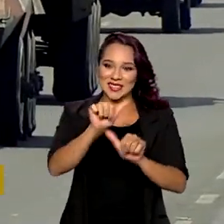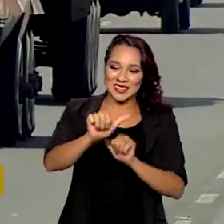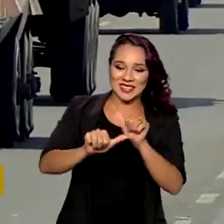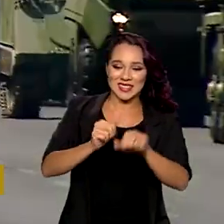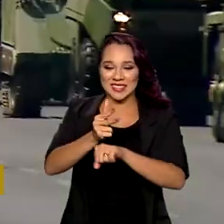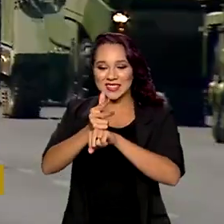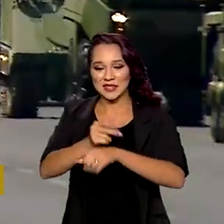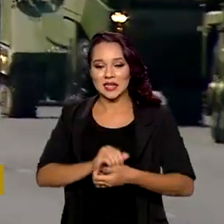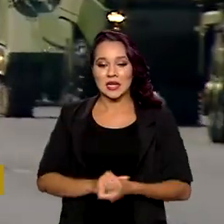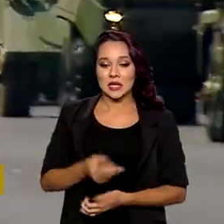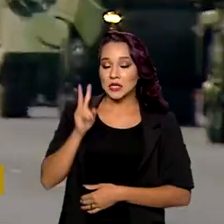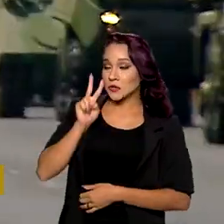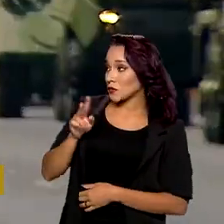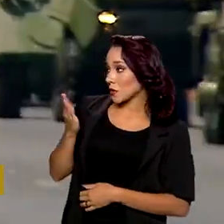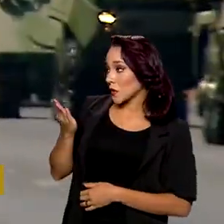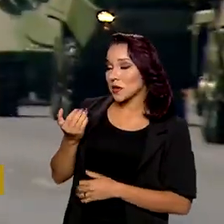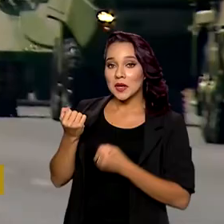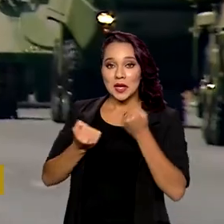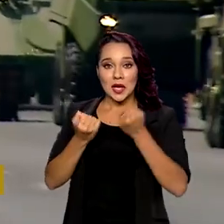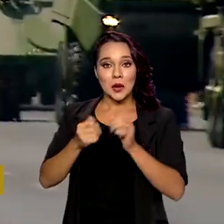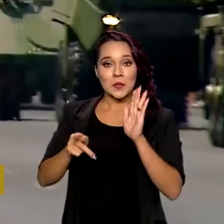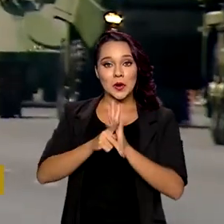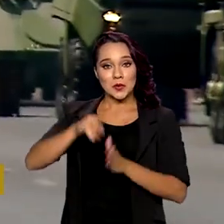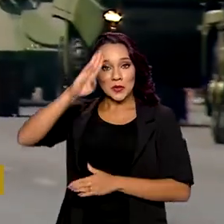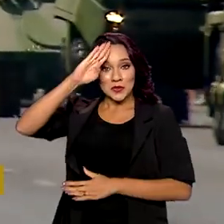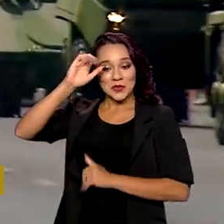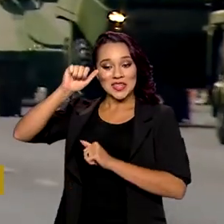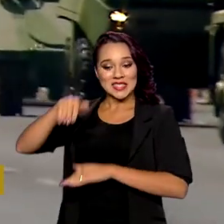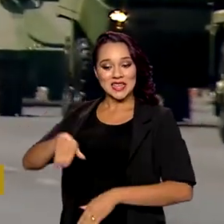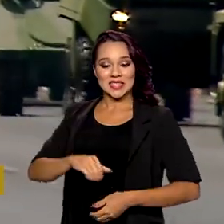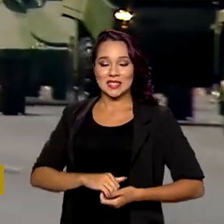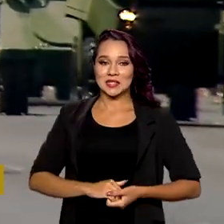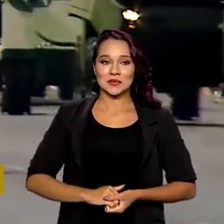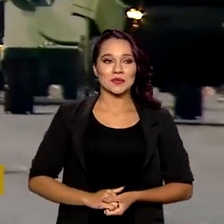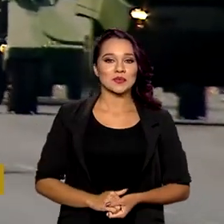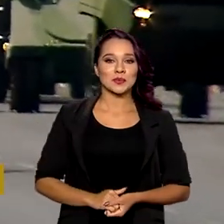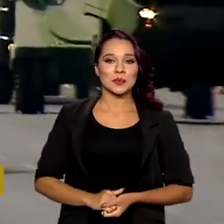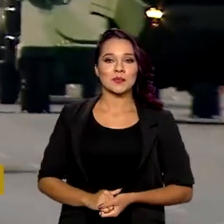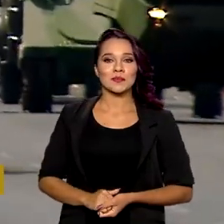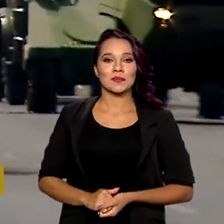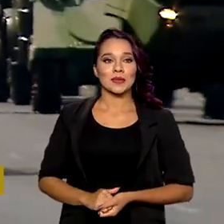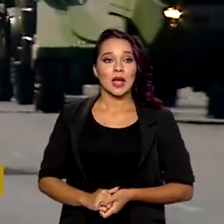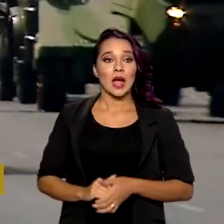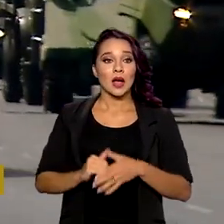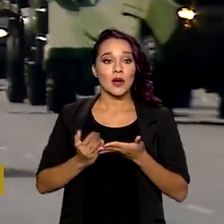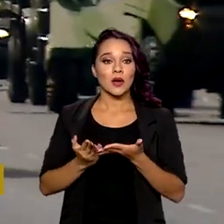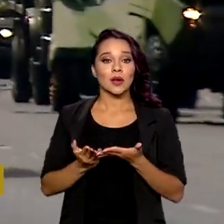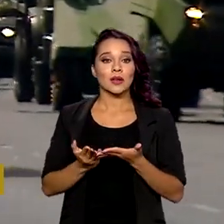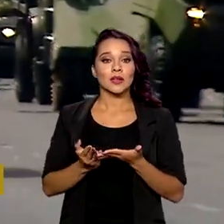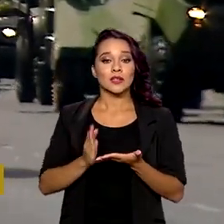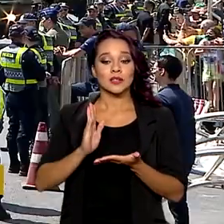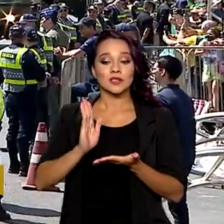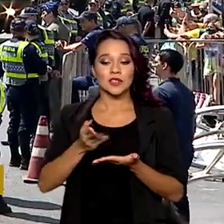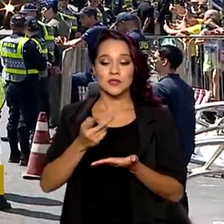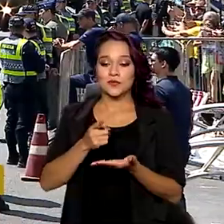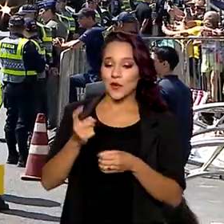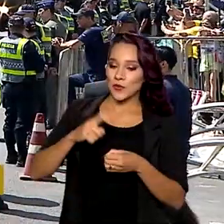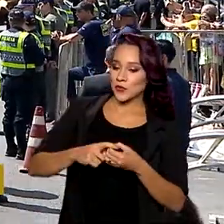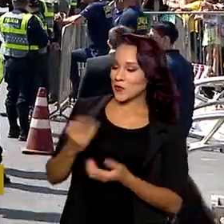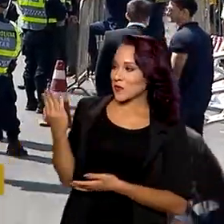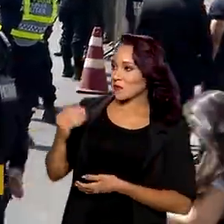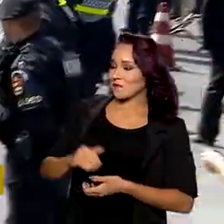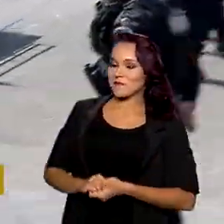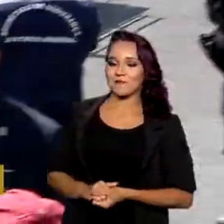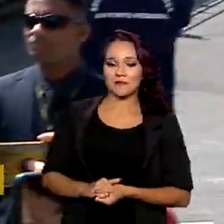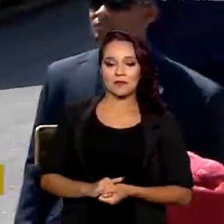E agora já vemos ali as viaturas do Exército, voltou agora para o CLANF. Voltou para o CLANF aqui. E aquelas